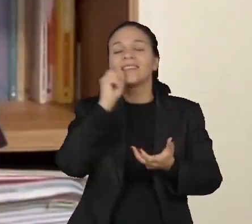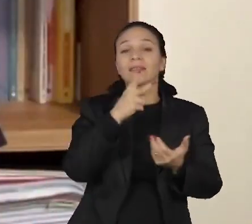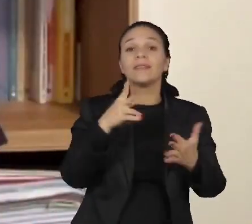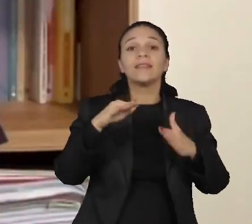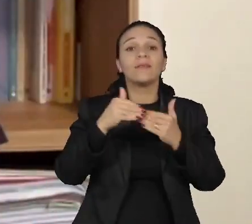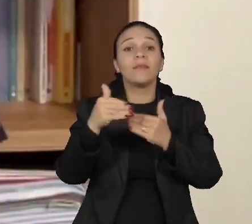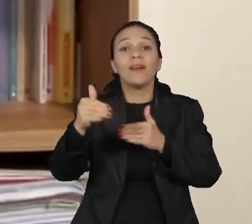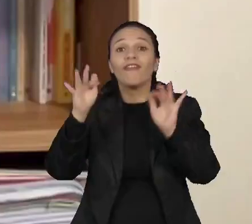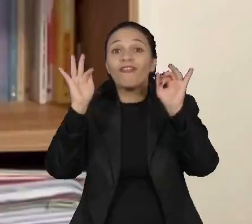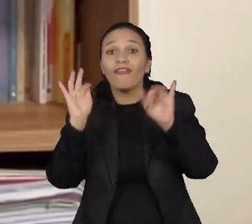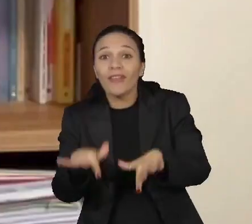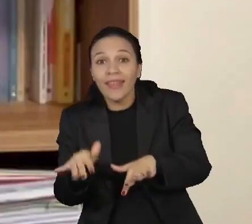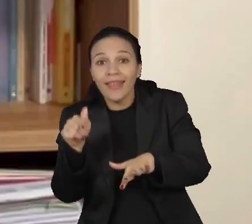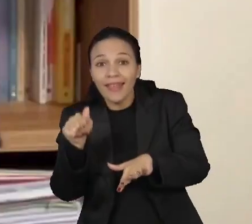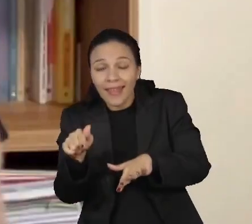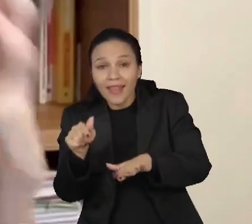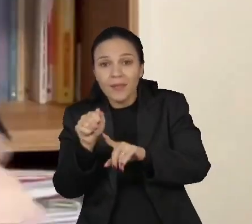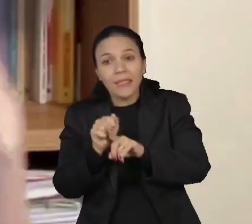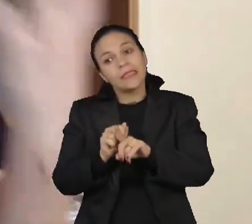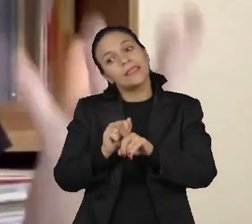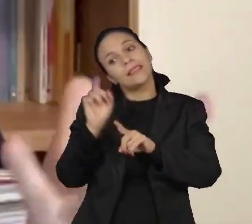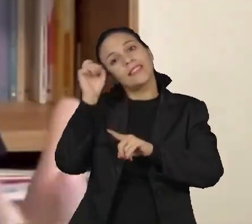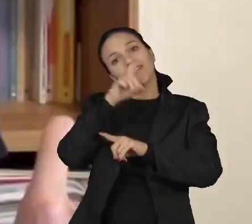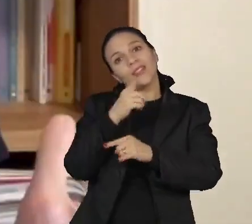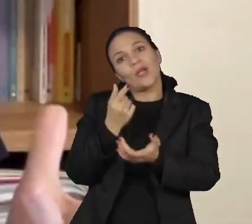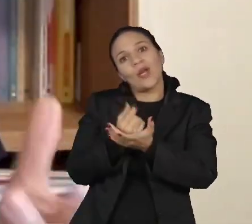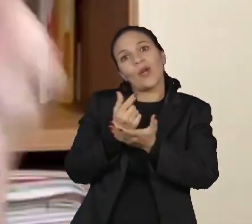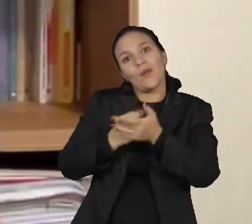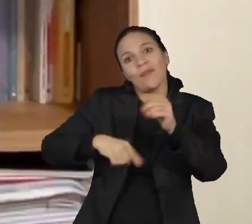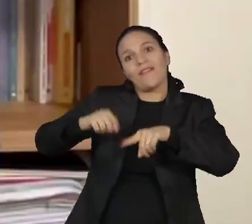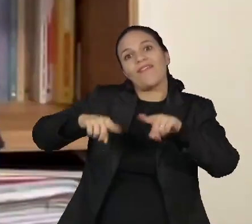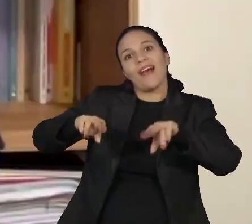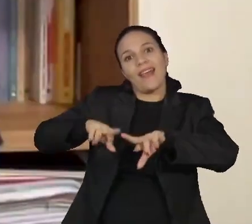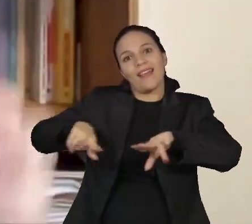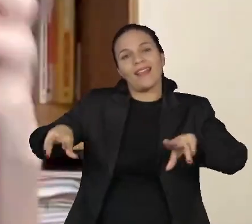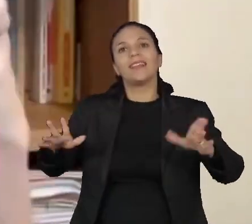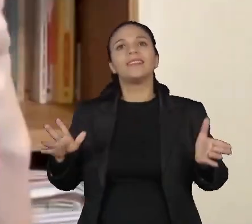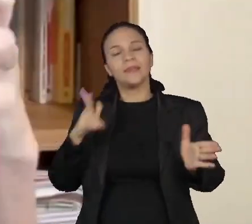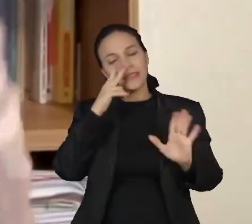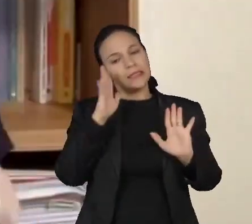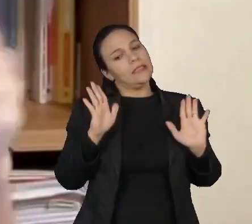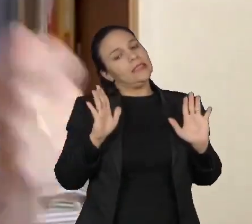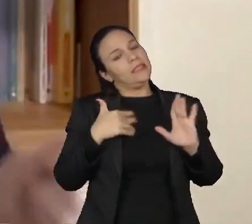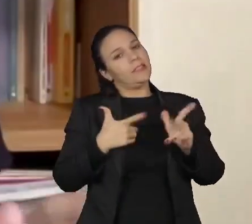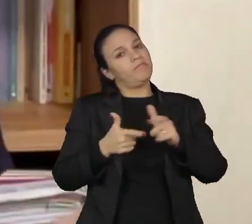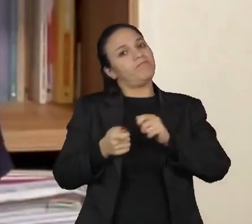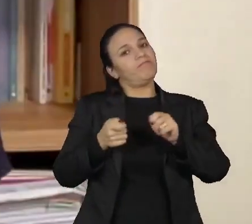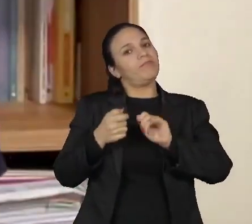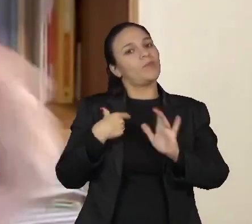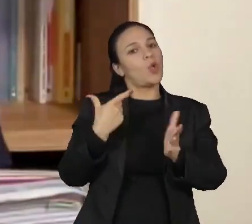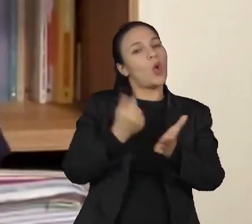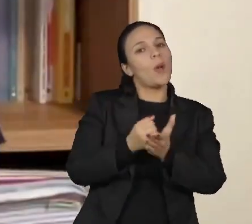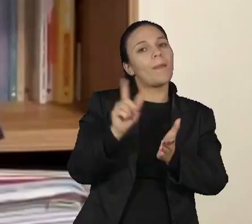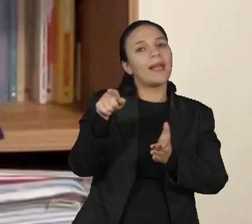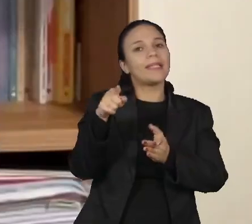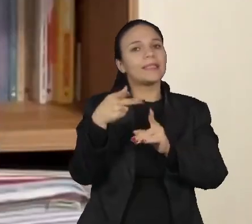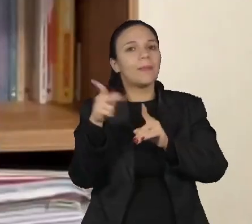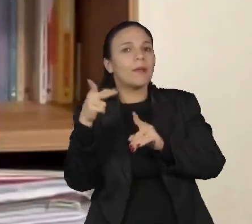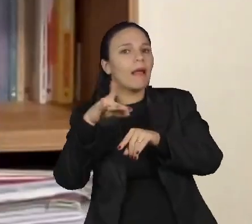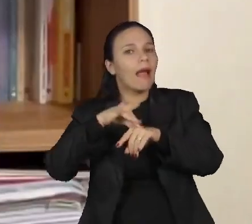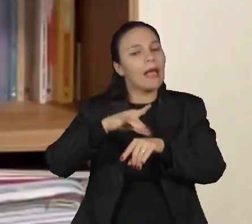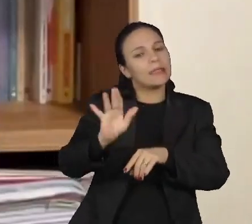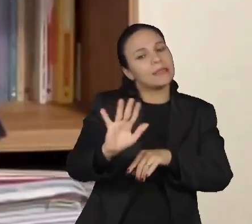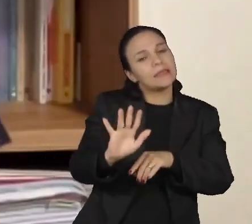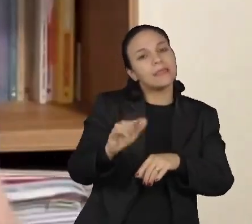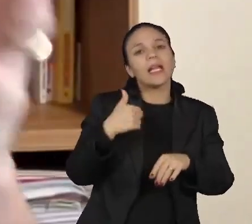mês você tem mais dificuldade de comprar aquela variedade toda, a coisa aperta, então você não compra a proteína que você gostaria, e